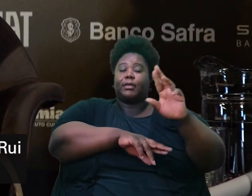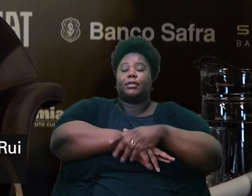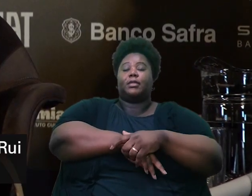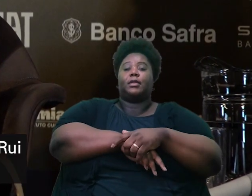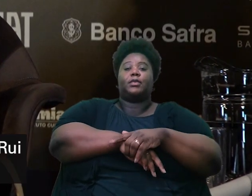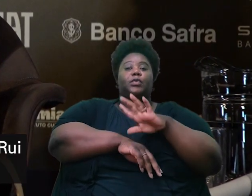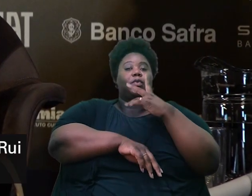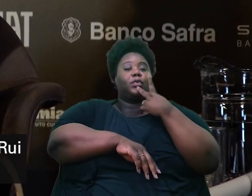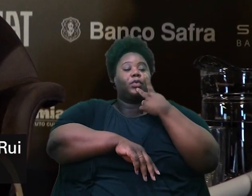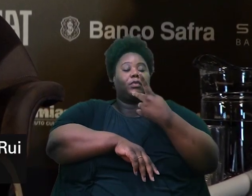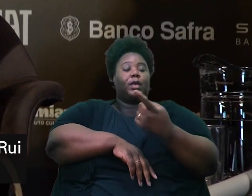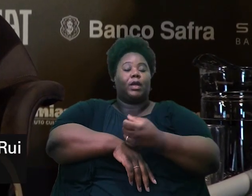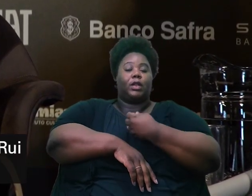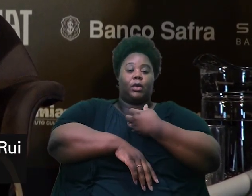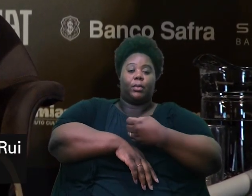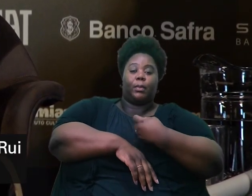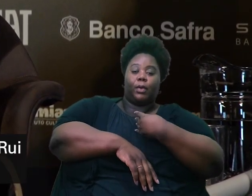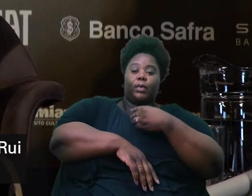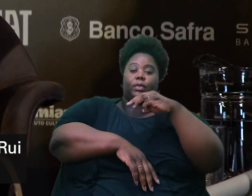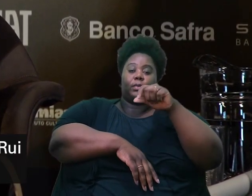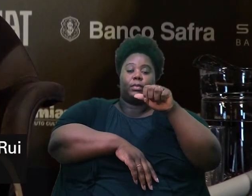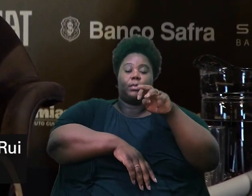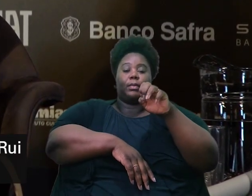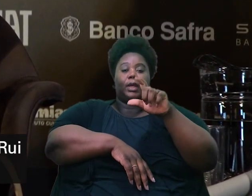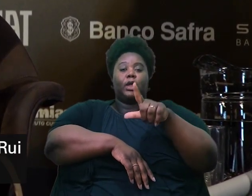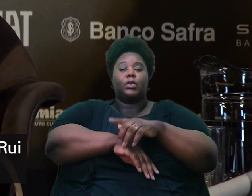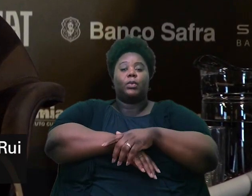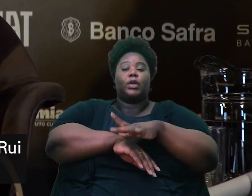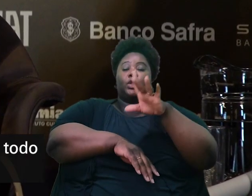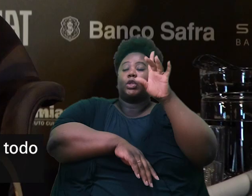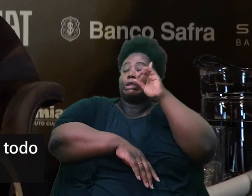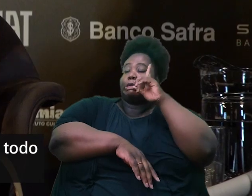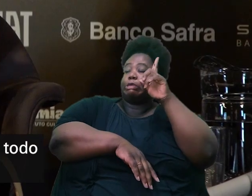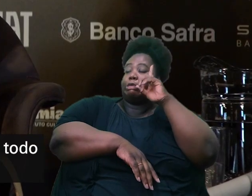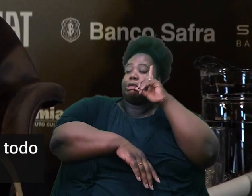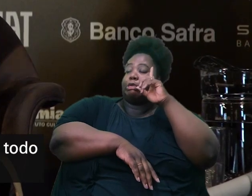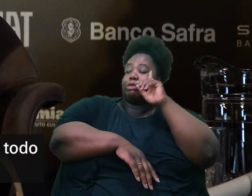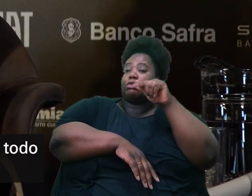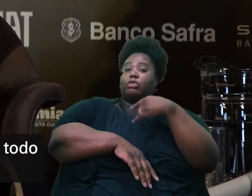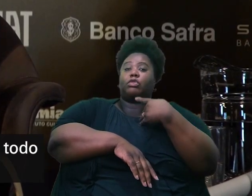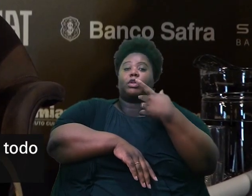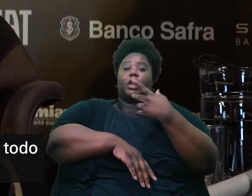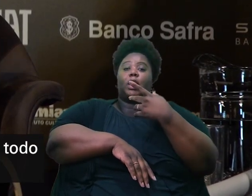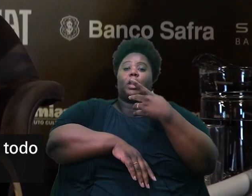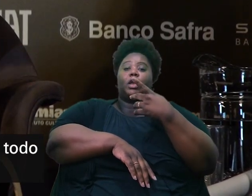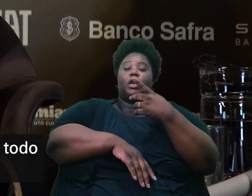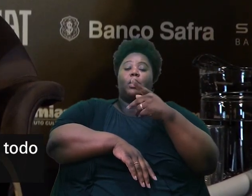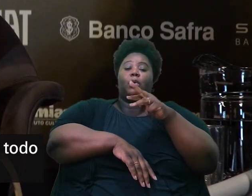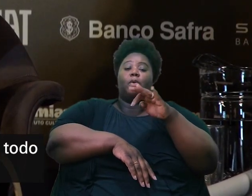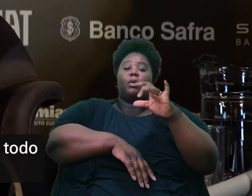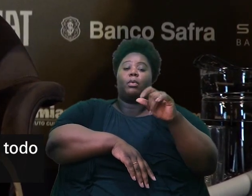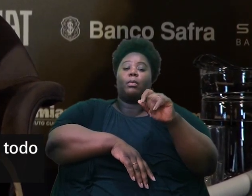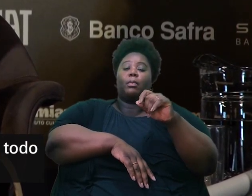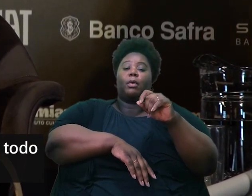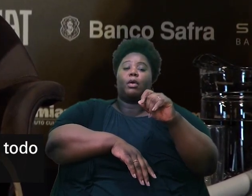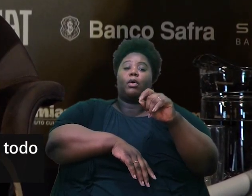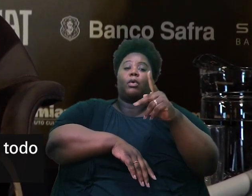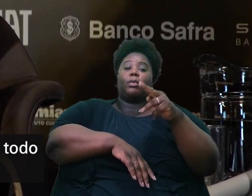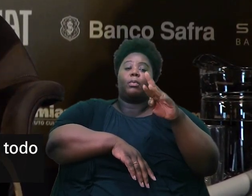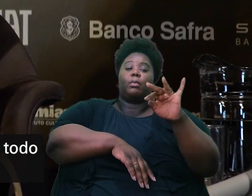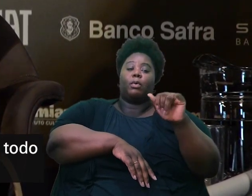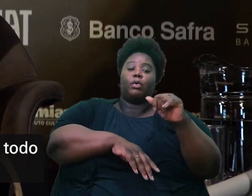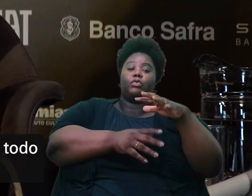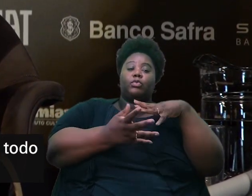daquilo que disse o poeta Manuel Rui, de que um dia os portos do mundo sejam portos de